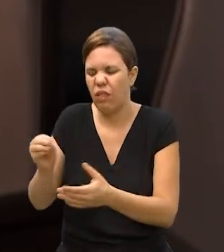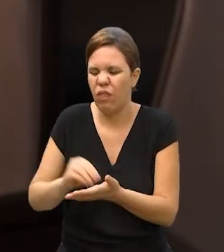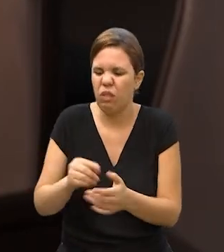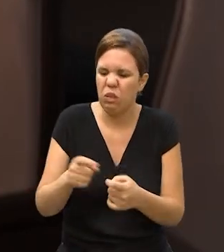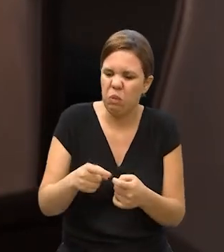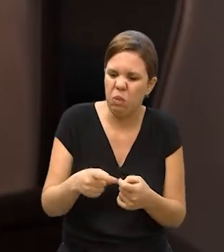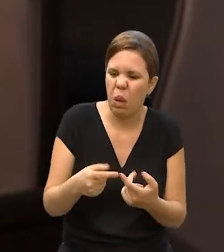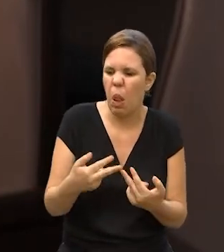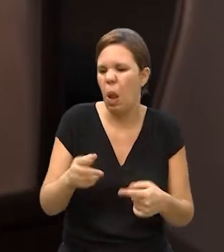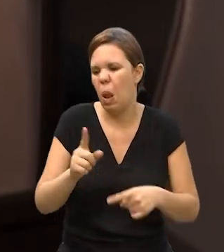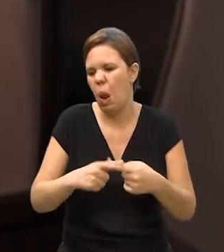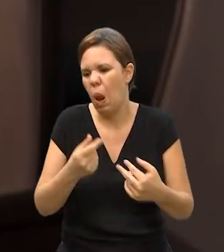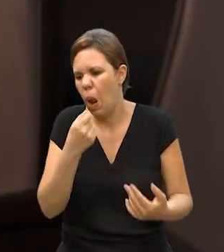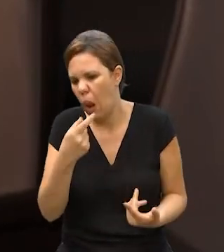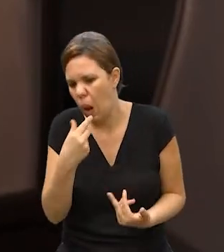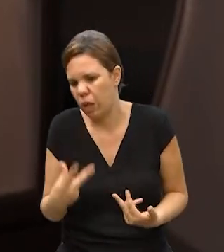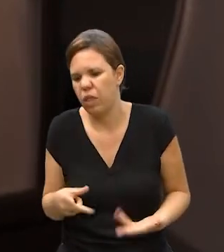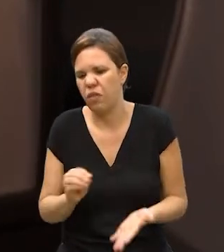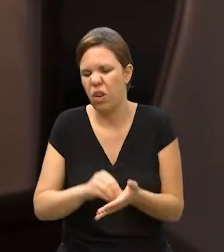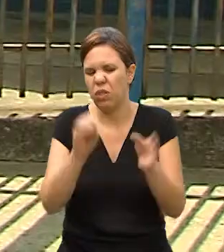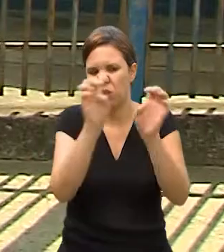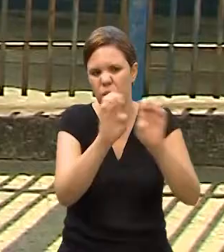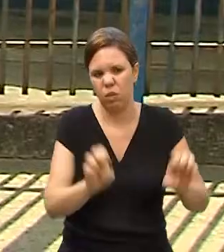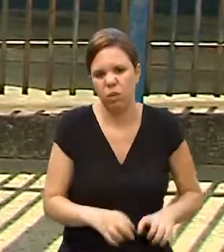médicos, a gente vê a falta de medicamentos, a gente vê a falta de